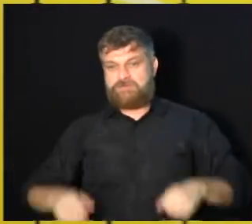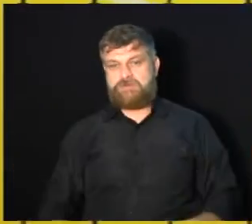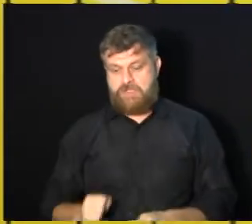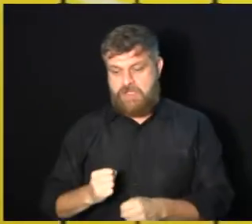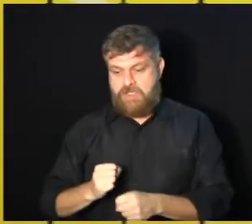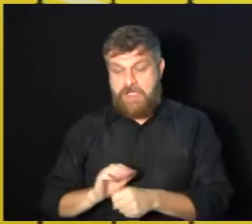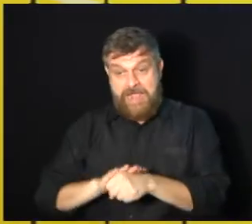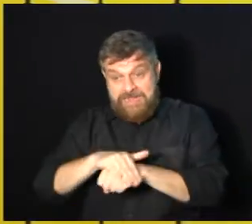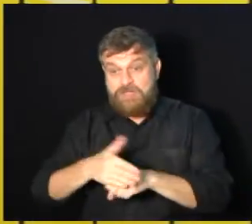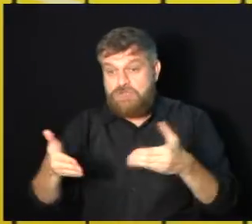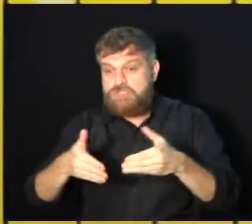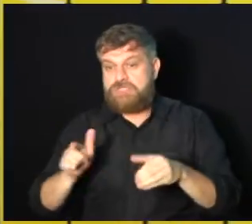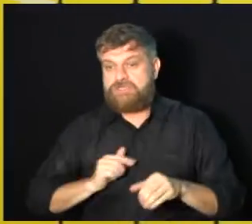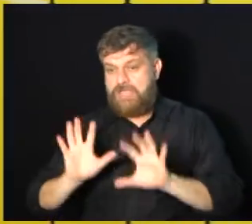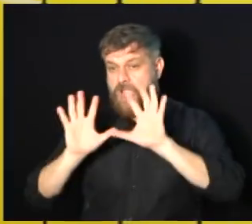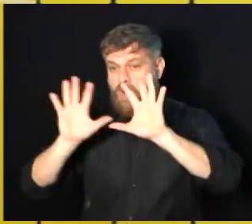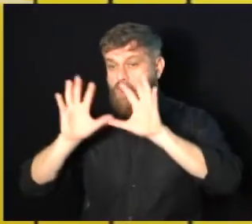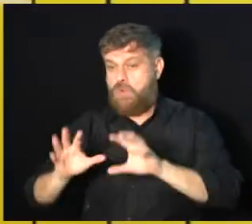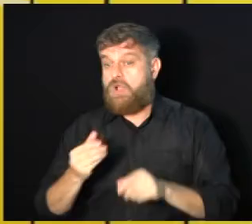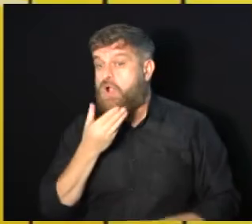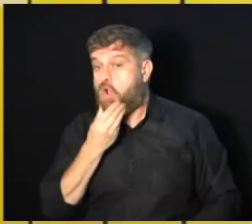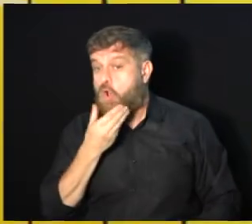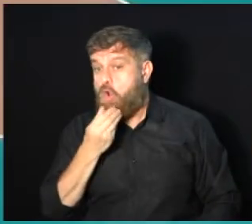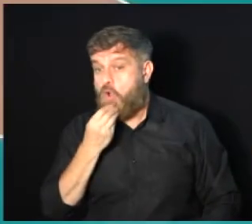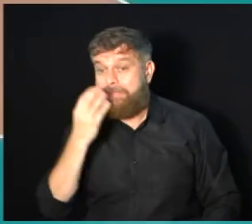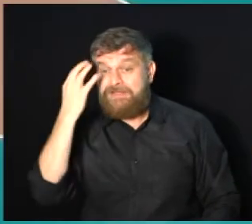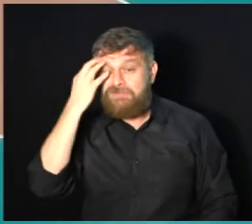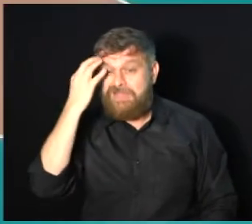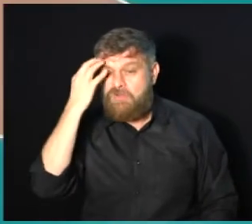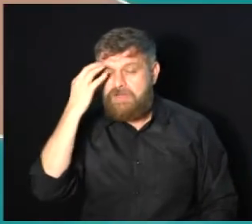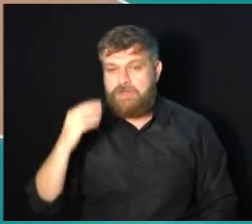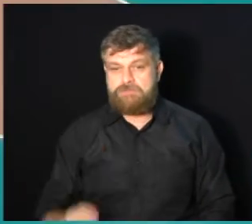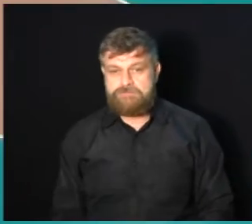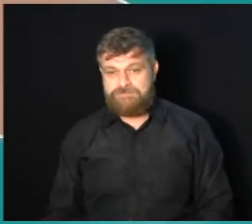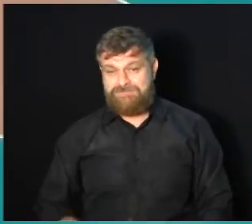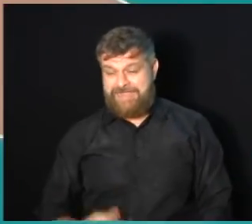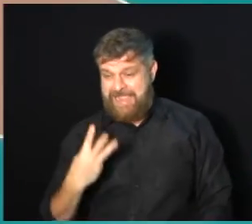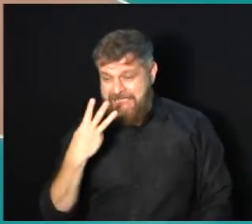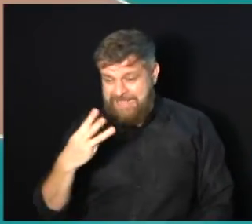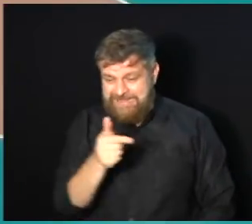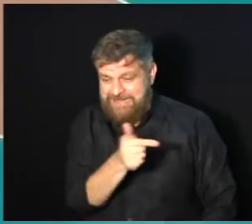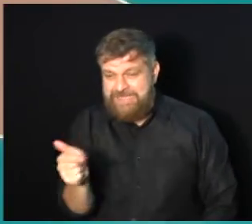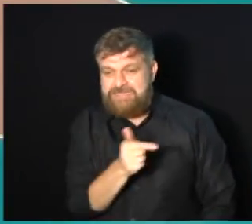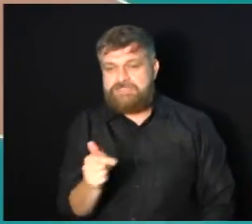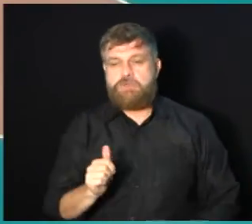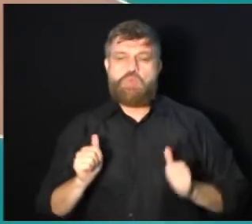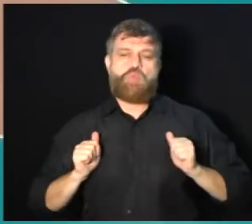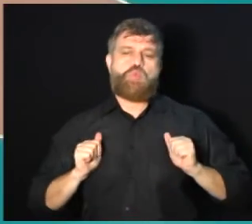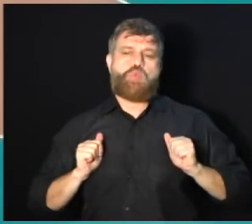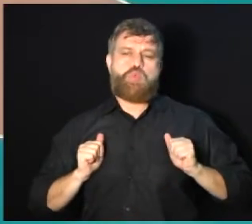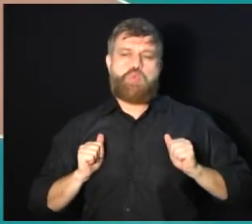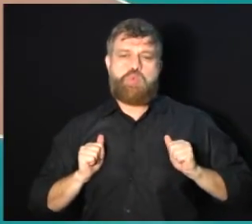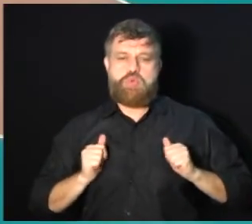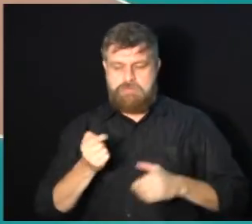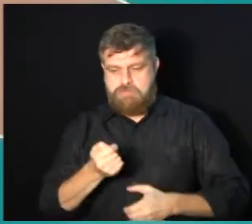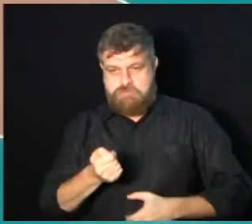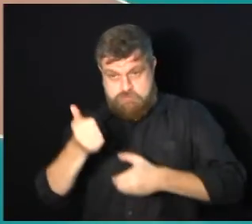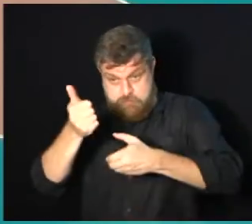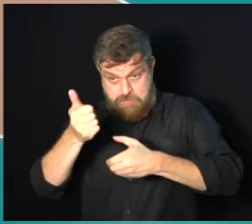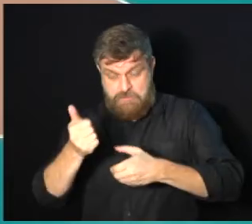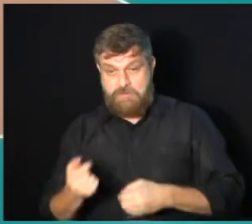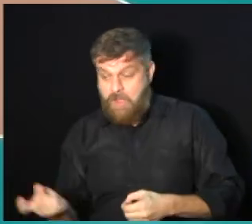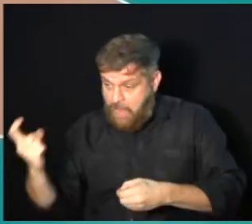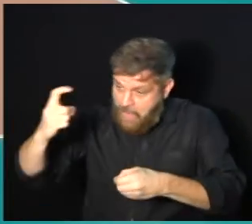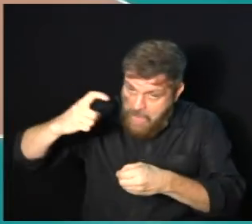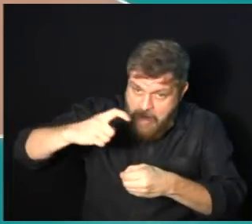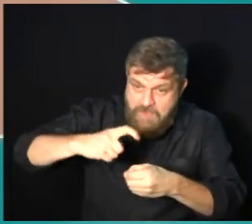tem Superliga Masculina no ginásio do Taquaral. Depois de 3 semanas de folga, com as festas de fim de ano, o